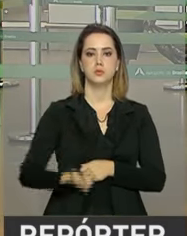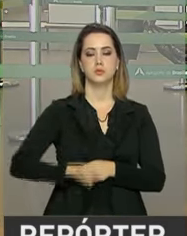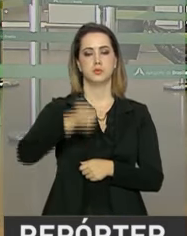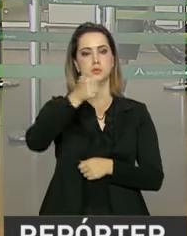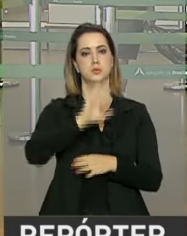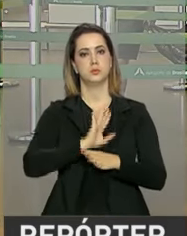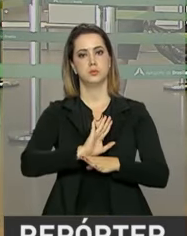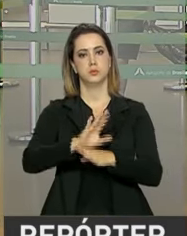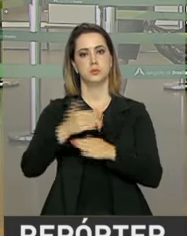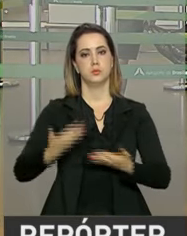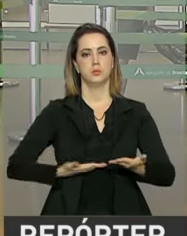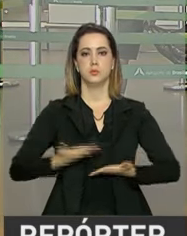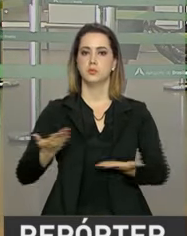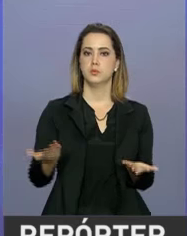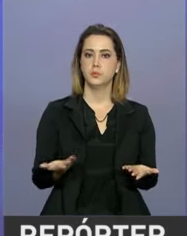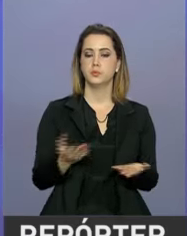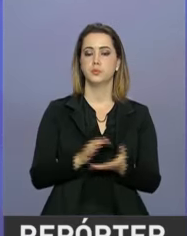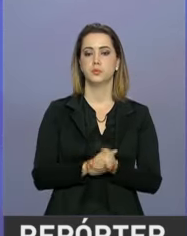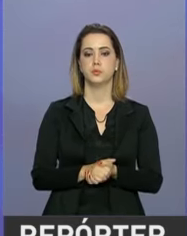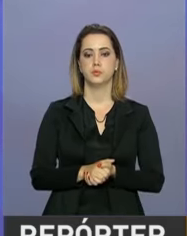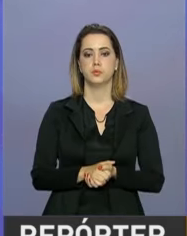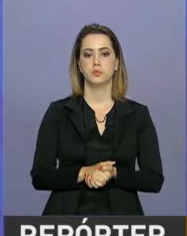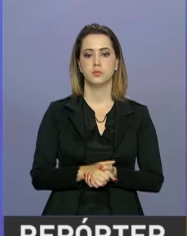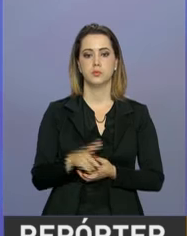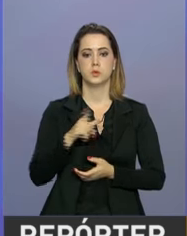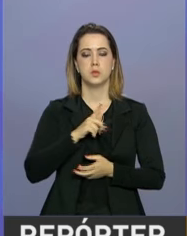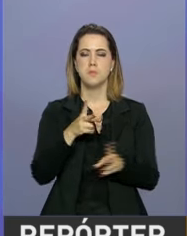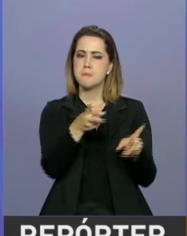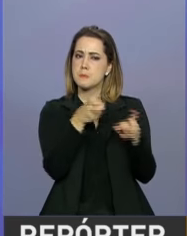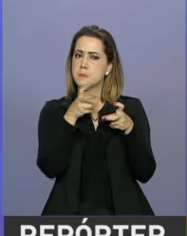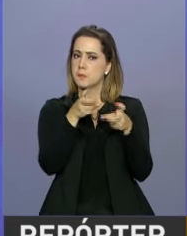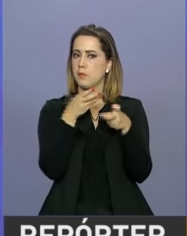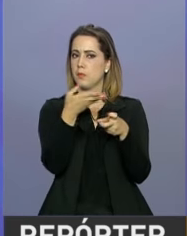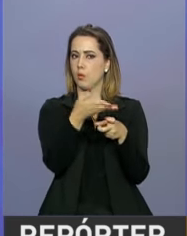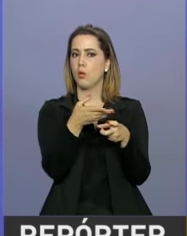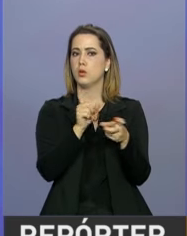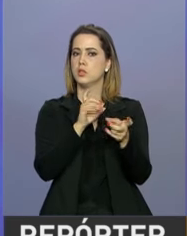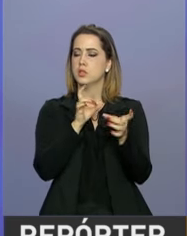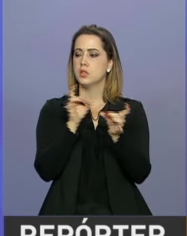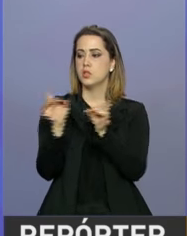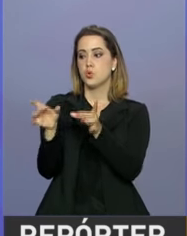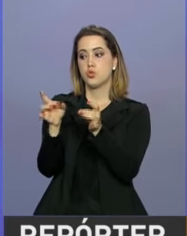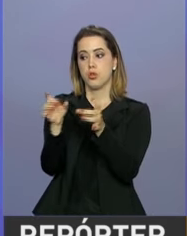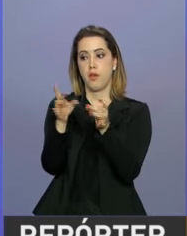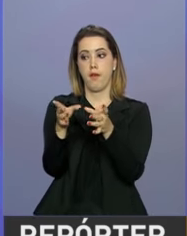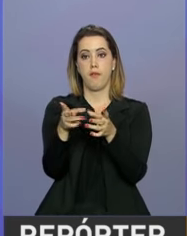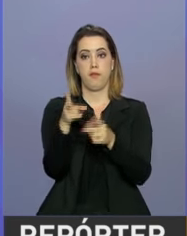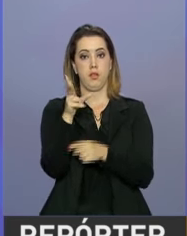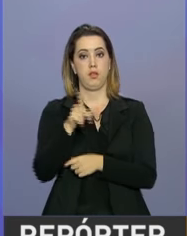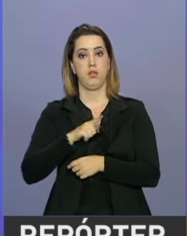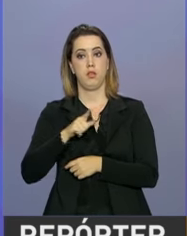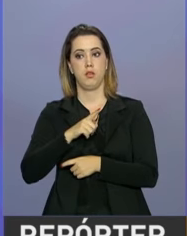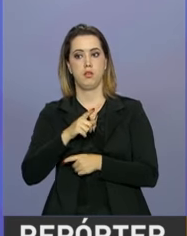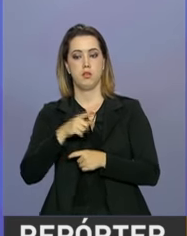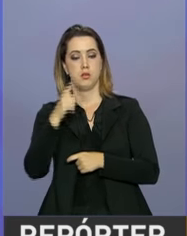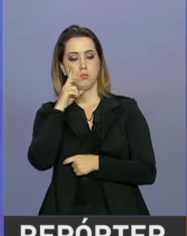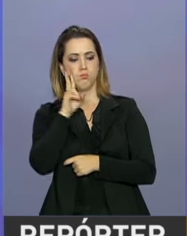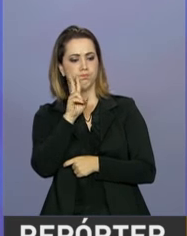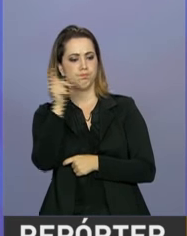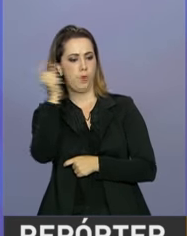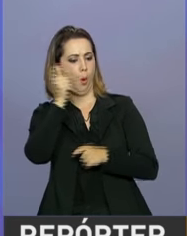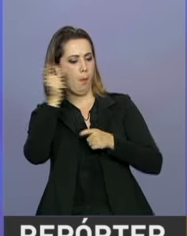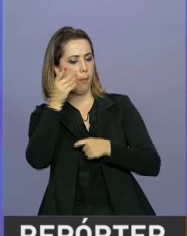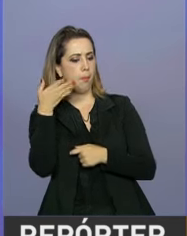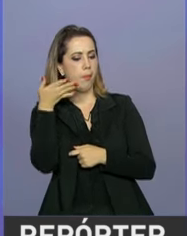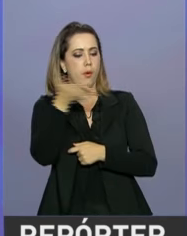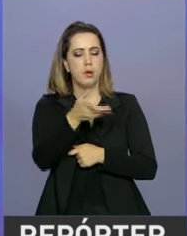serviços prestados nos aeroportos. A gente tem a percepção de que o modelo de concessão, ele atraiu uma quantidade de investimento muito grande, revolucionou